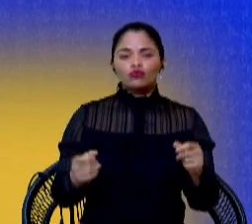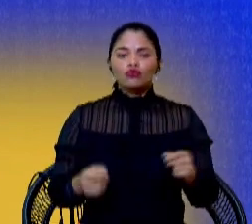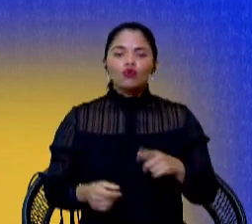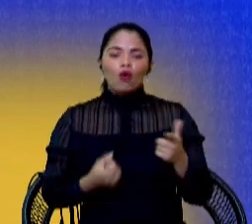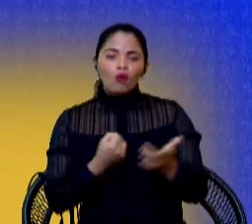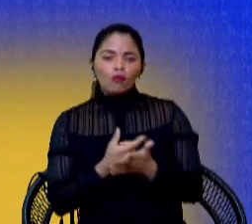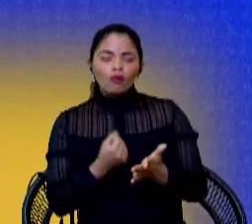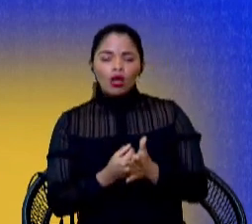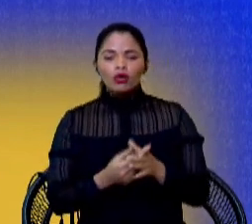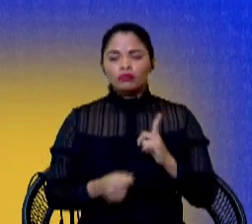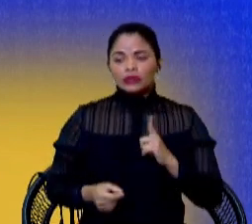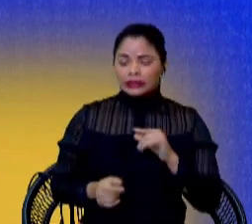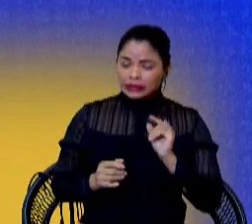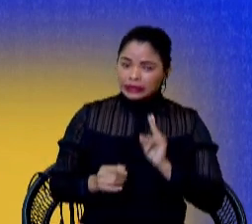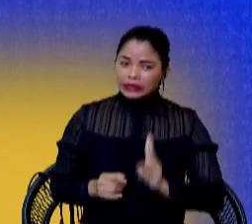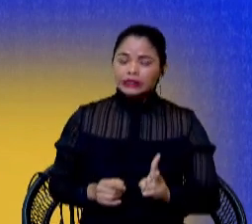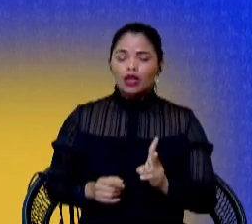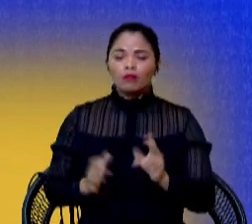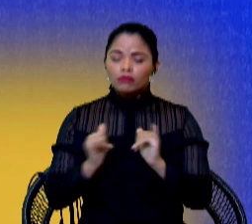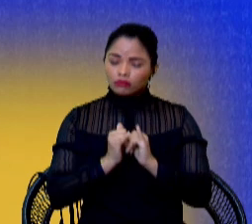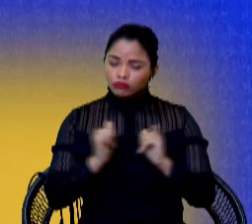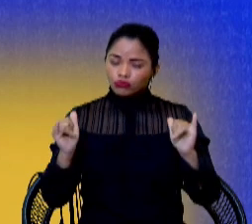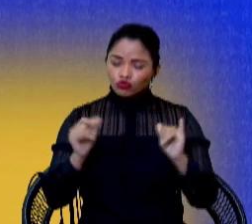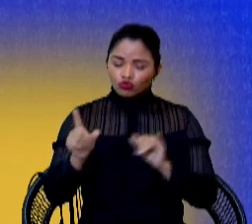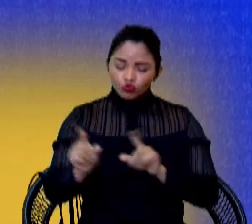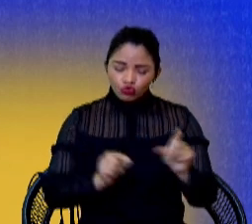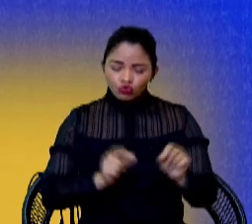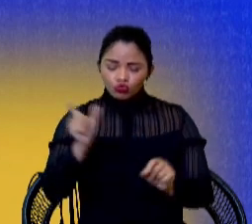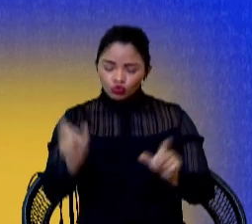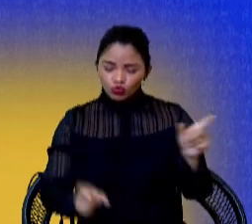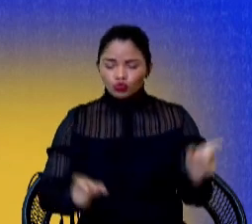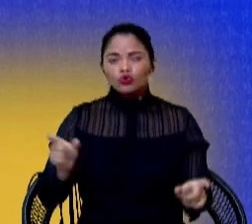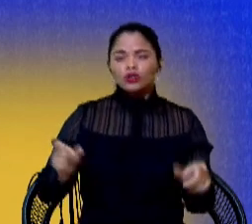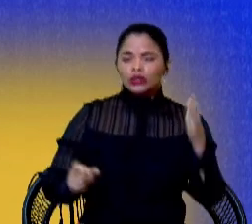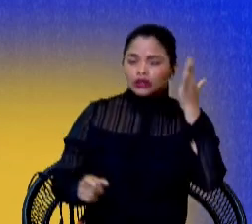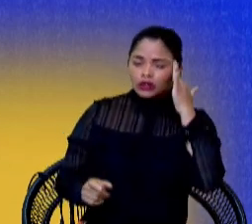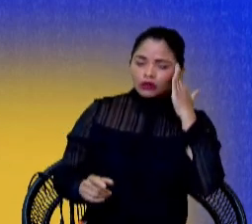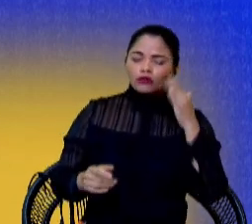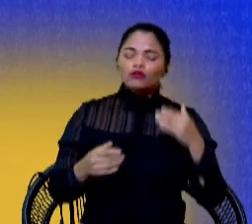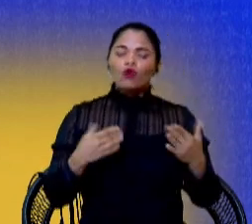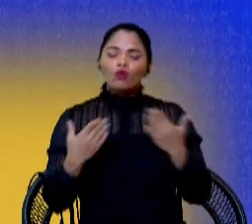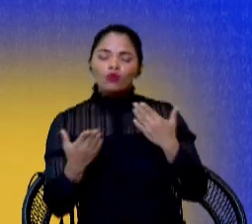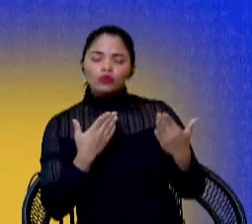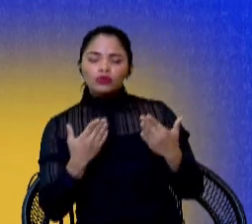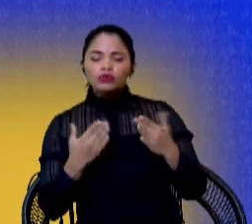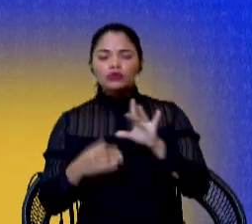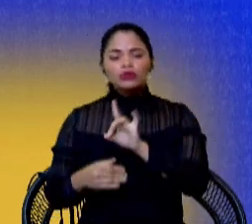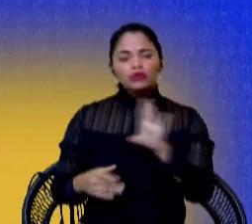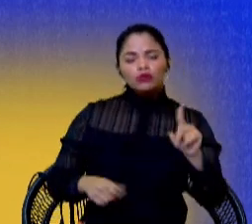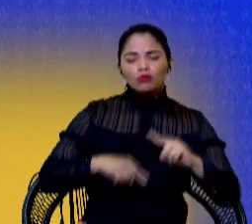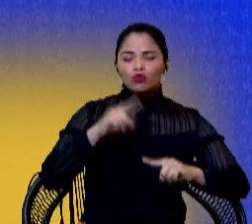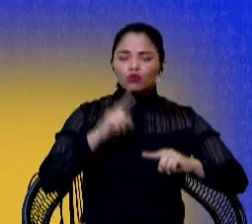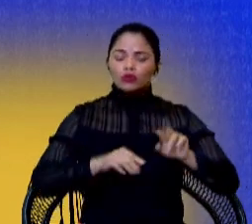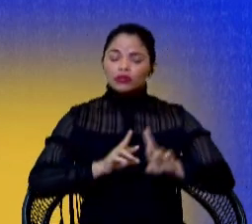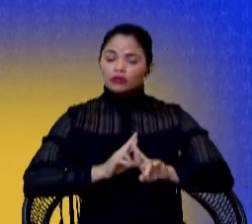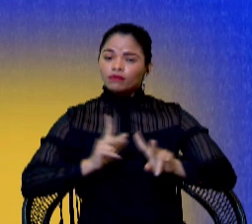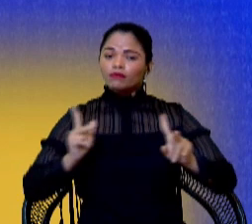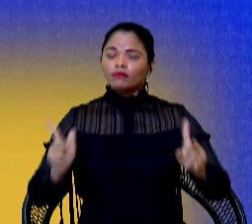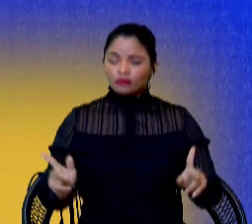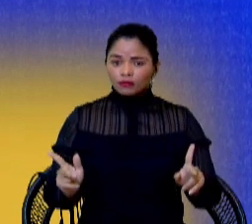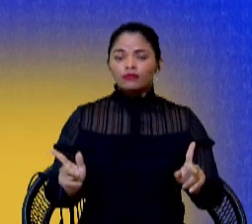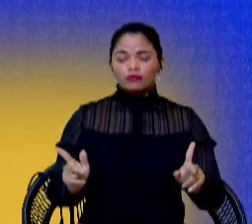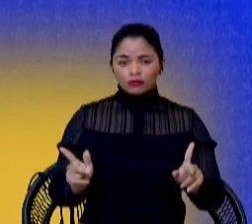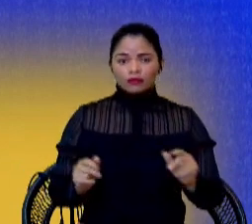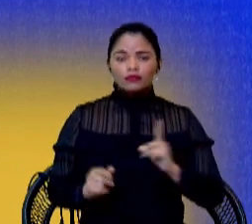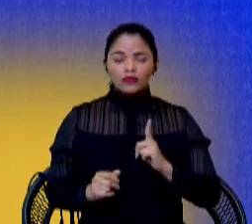na tecla. Defina público, saiba com quem você está falando. Cada produto é um produto. Cada